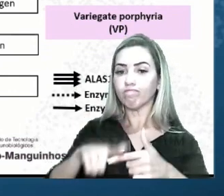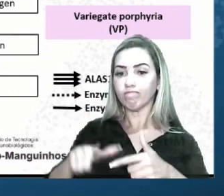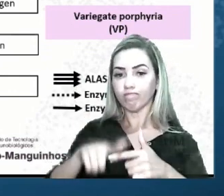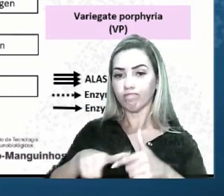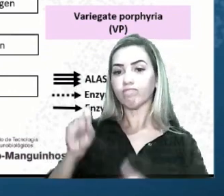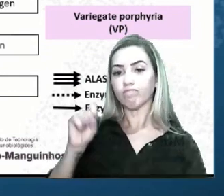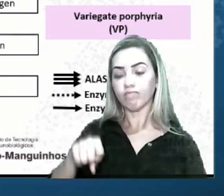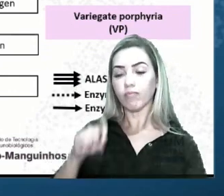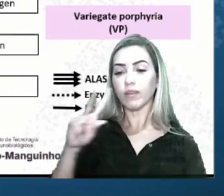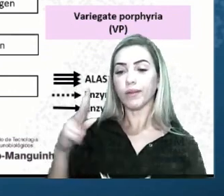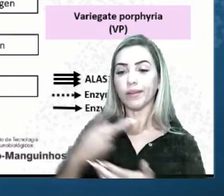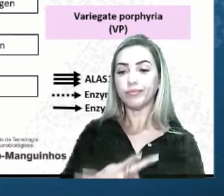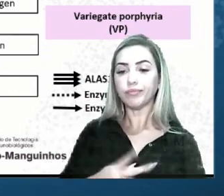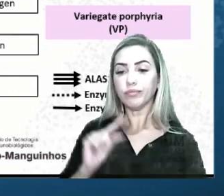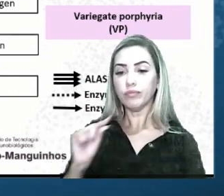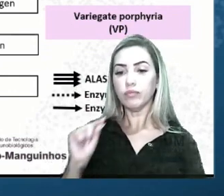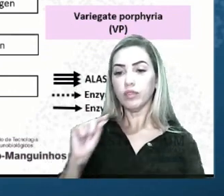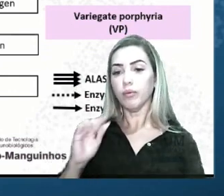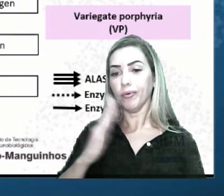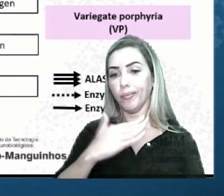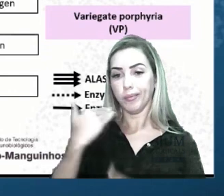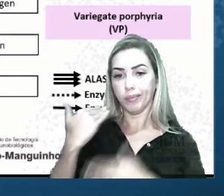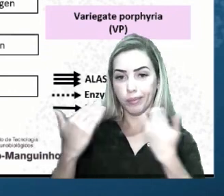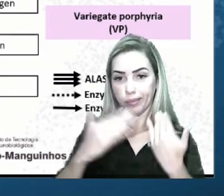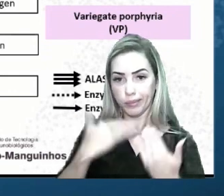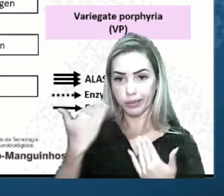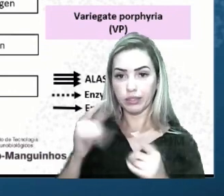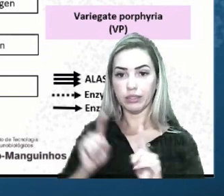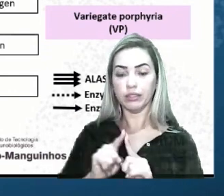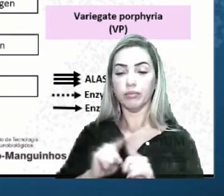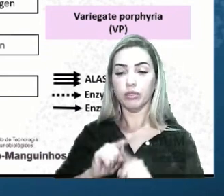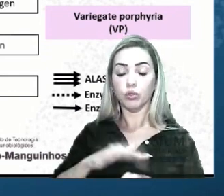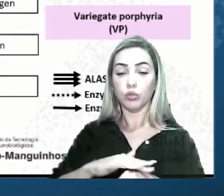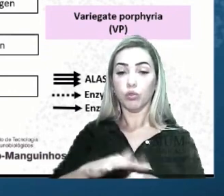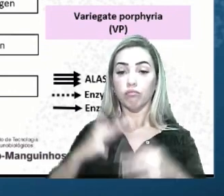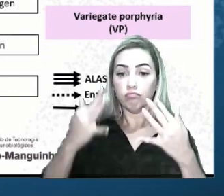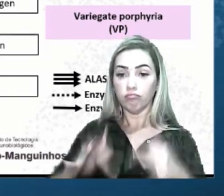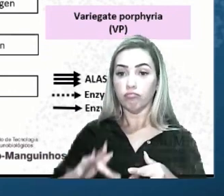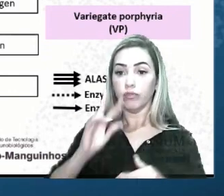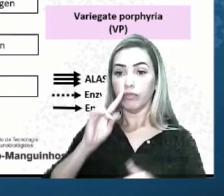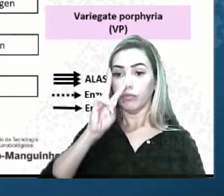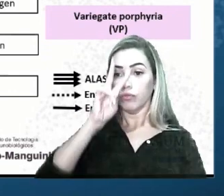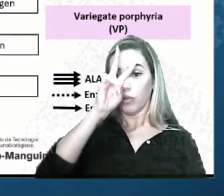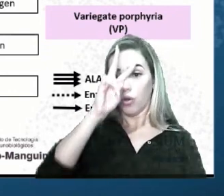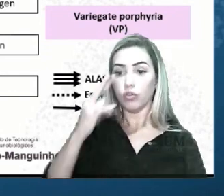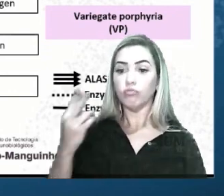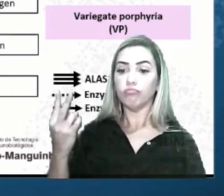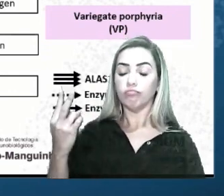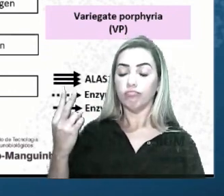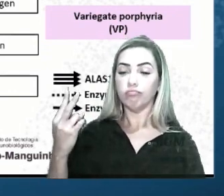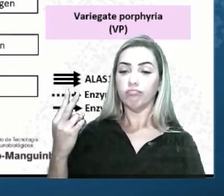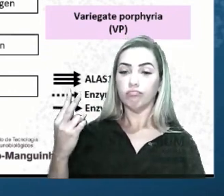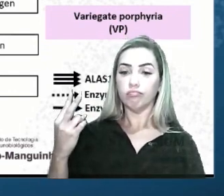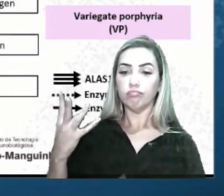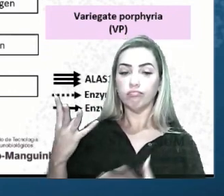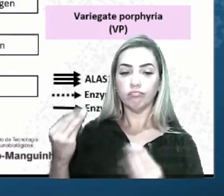e que causa óbito e também dores crônicas agudas e também